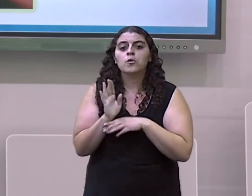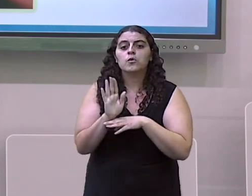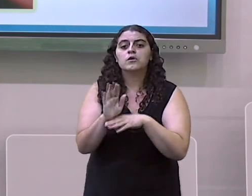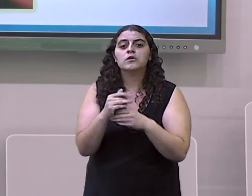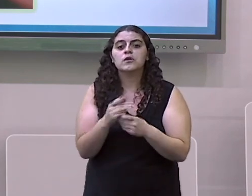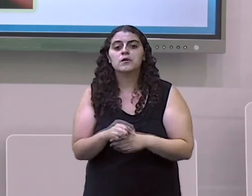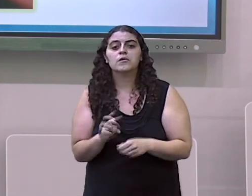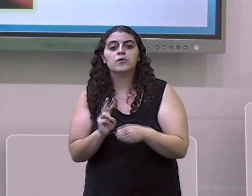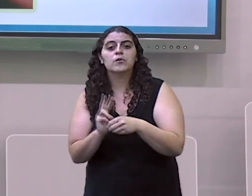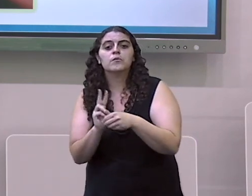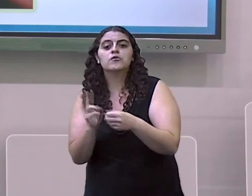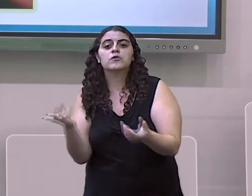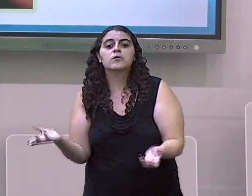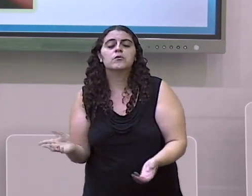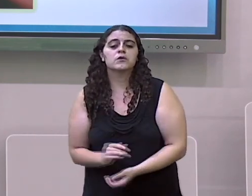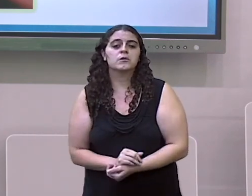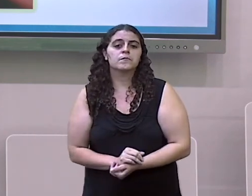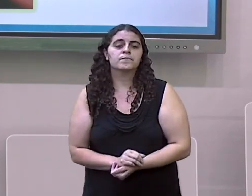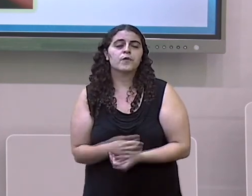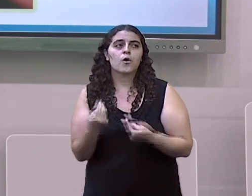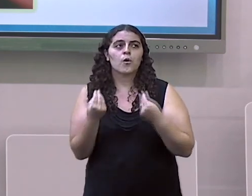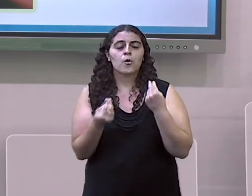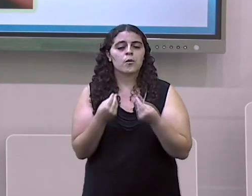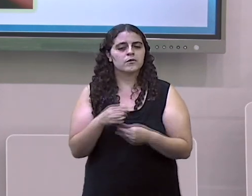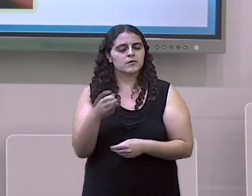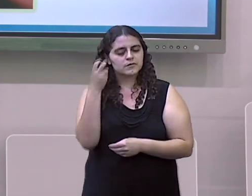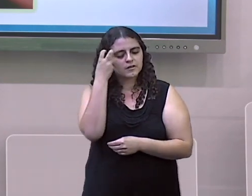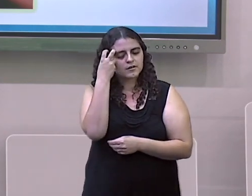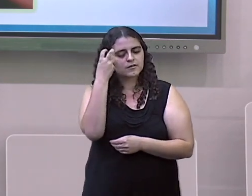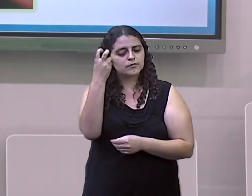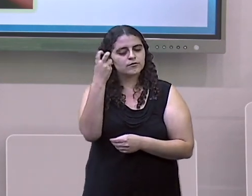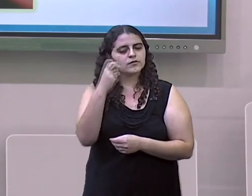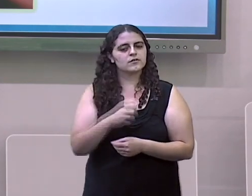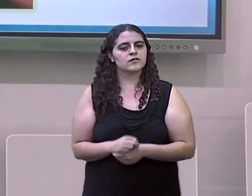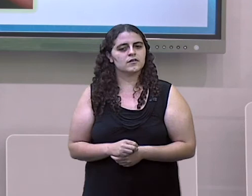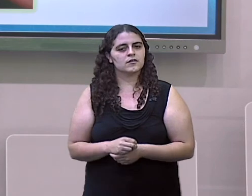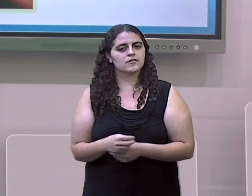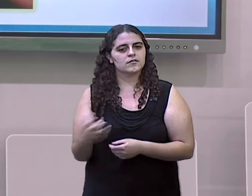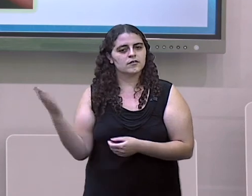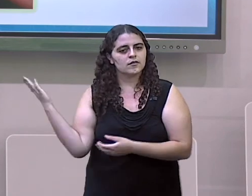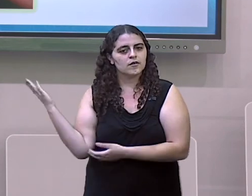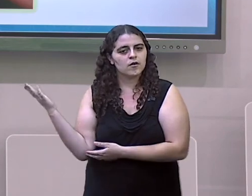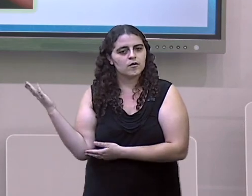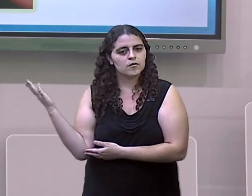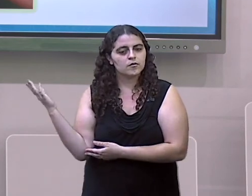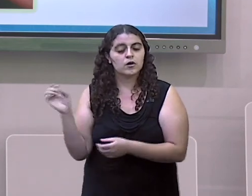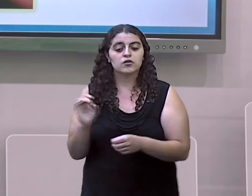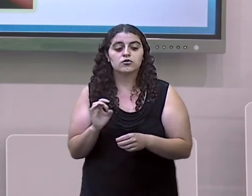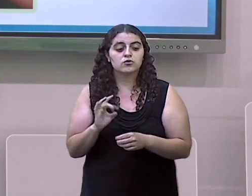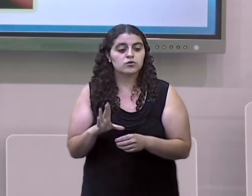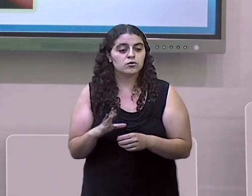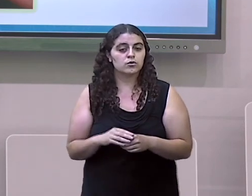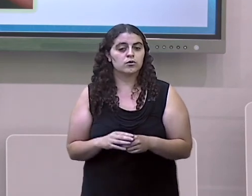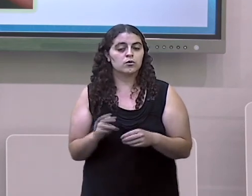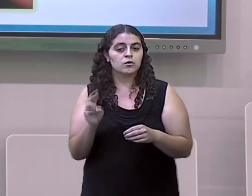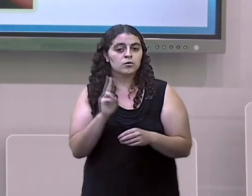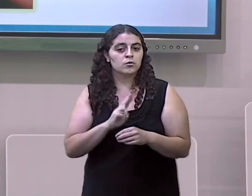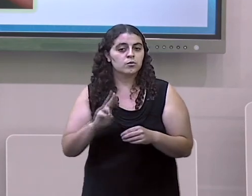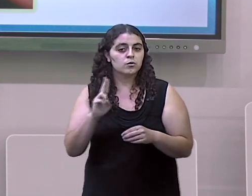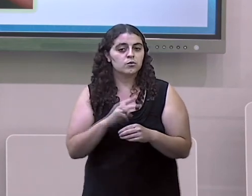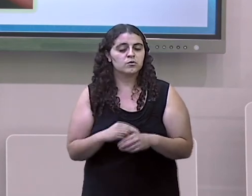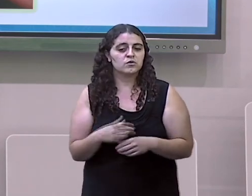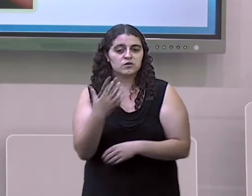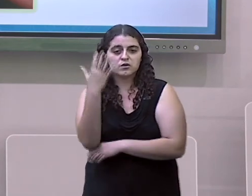quê? Cuidar do meio ambiente para que ele também traga o quê? Benefícios para a gente, né? Não é somente usar da